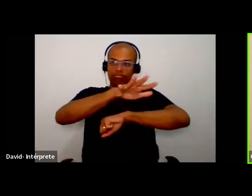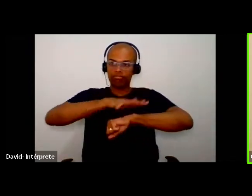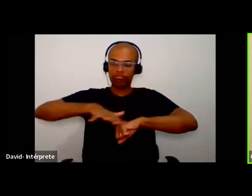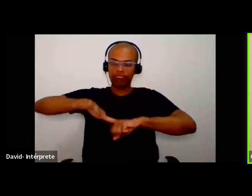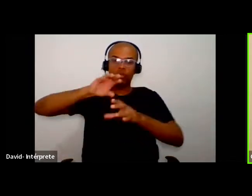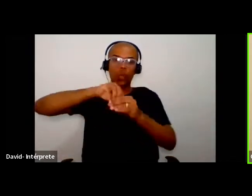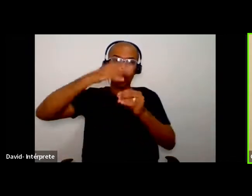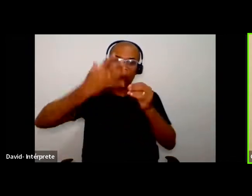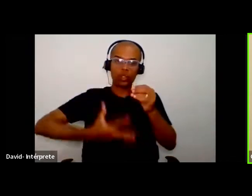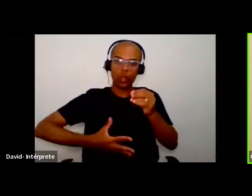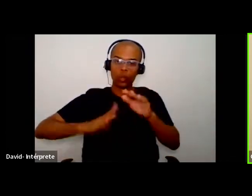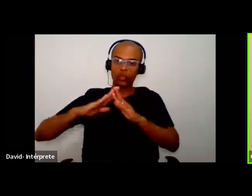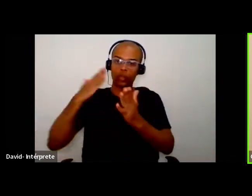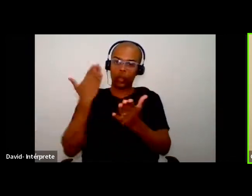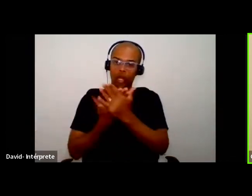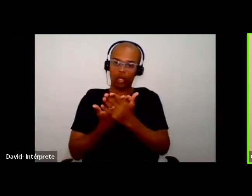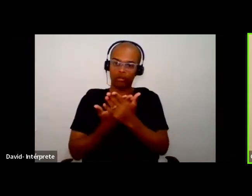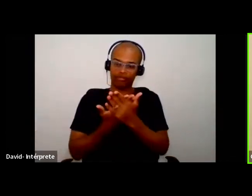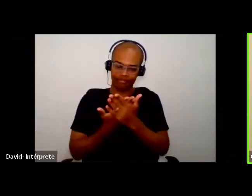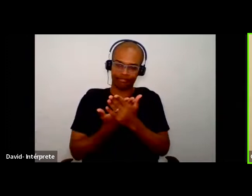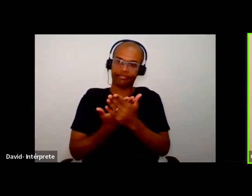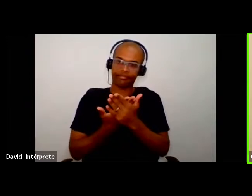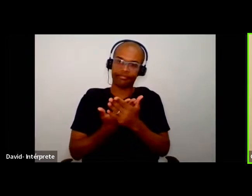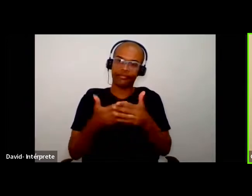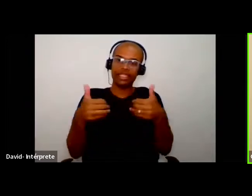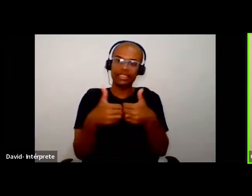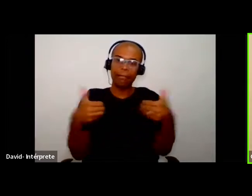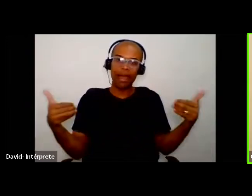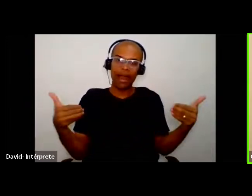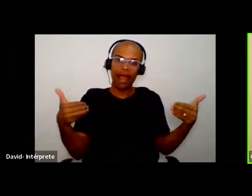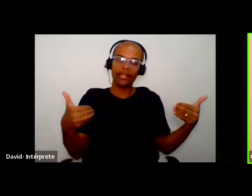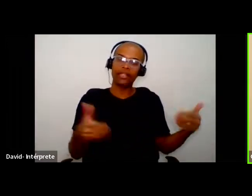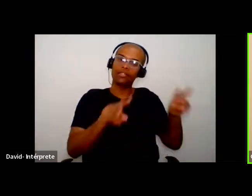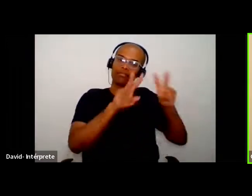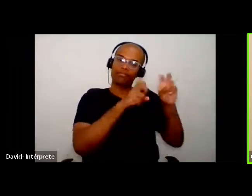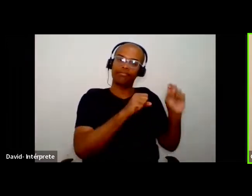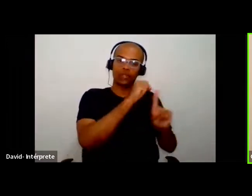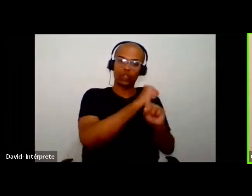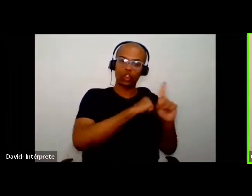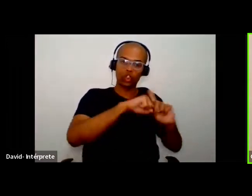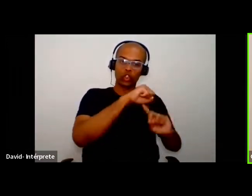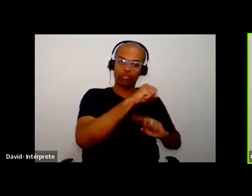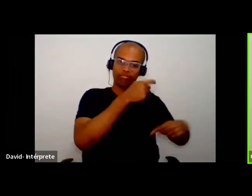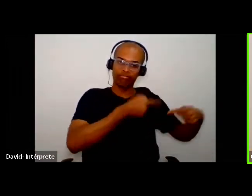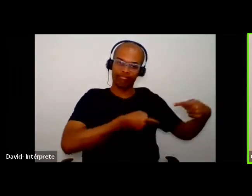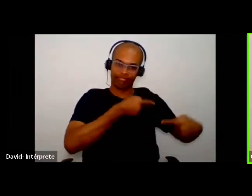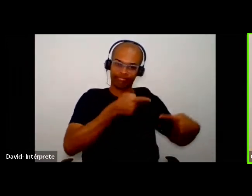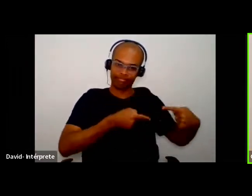escolares isolados das questões sociopolíticas da sociedade.